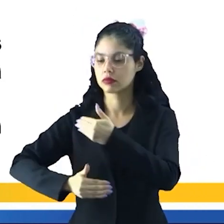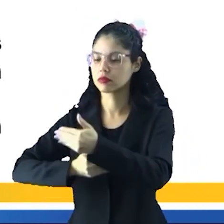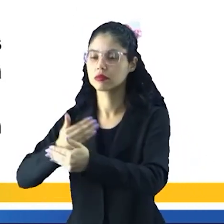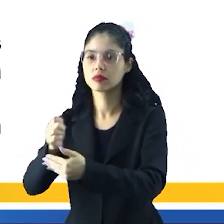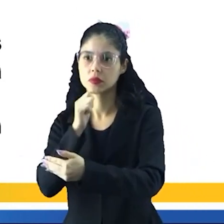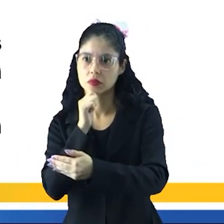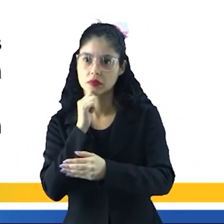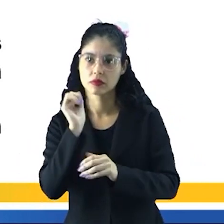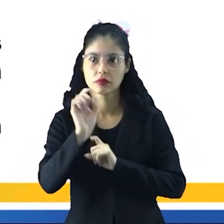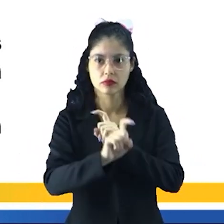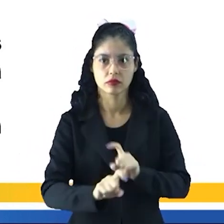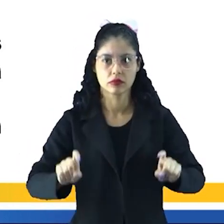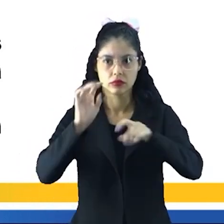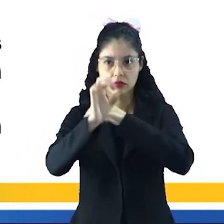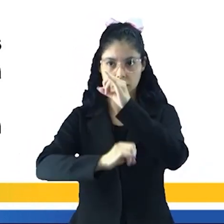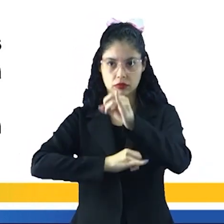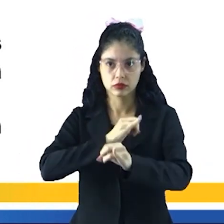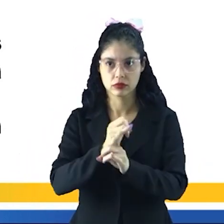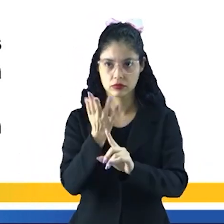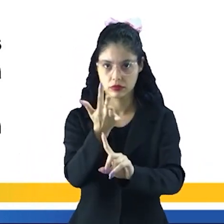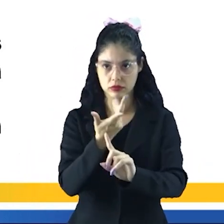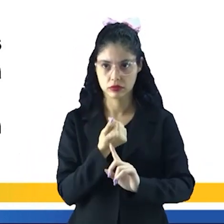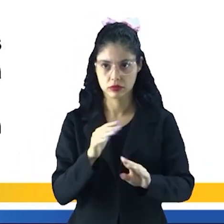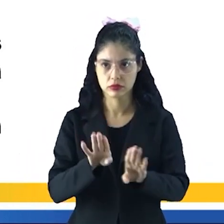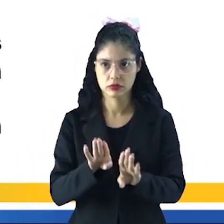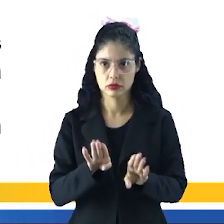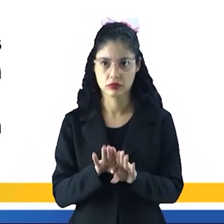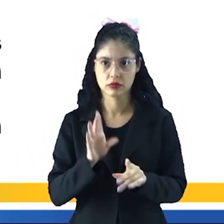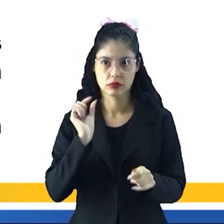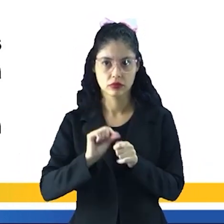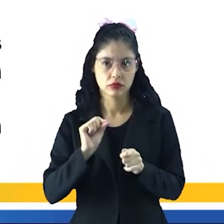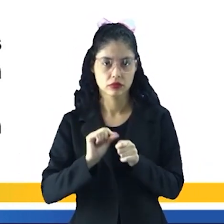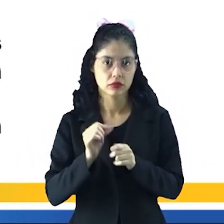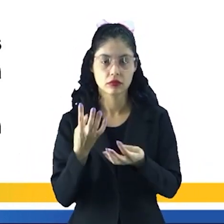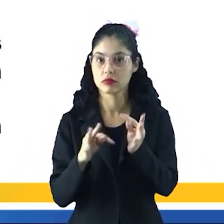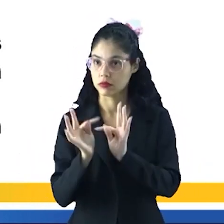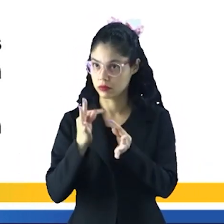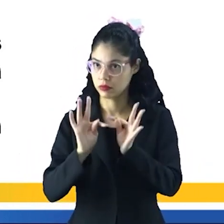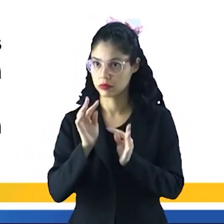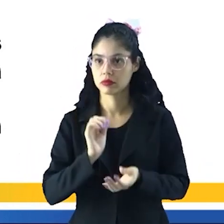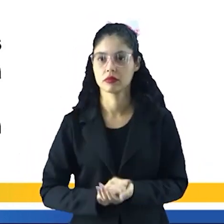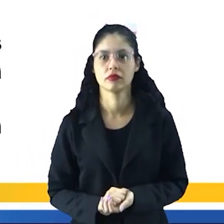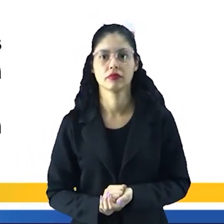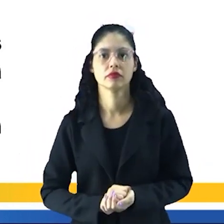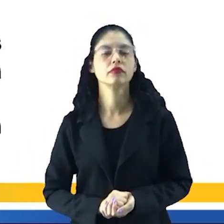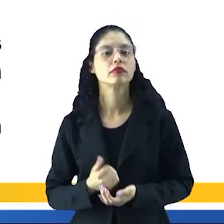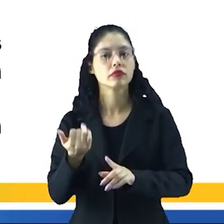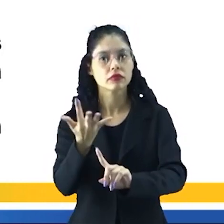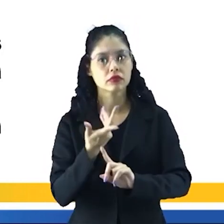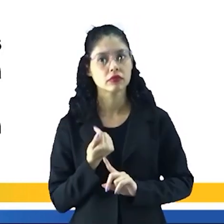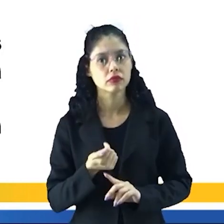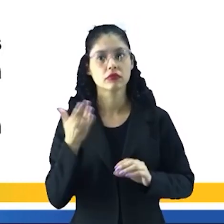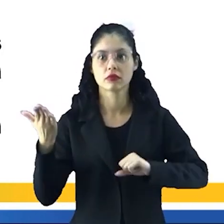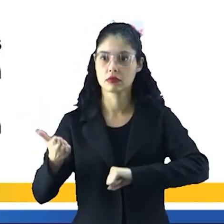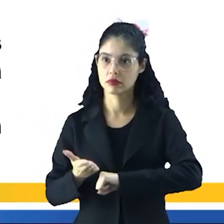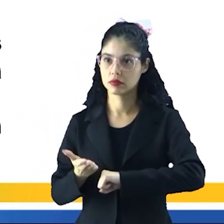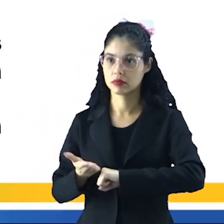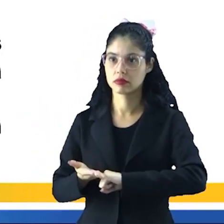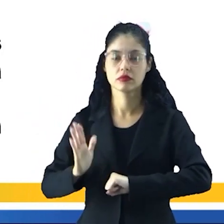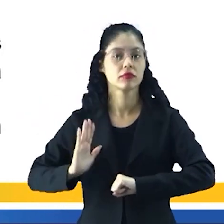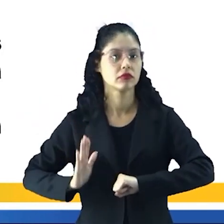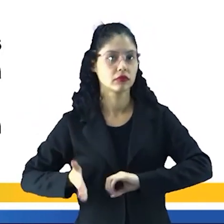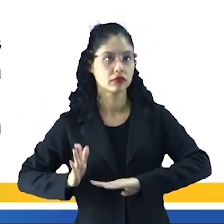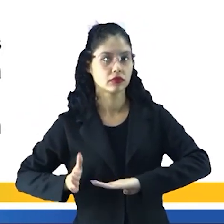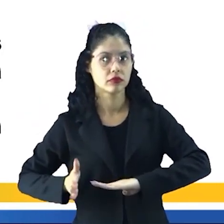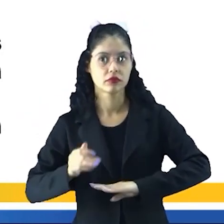dos computadores, a arte visual também pode ser considerada como ferramenta tecnológica. As artes modernas e contemporâneas